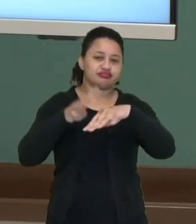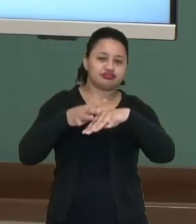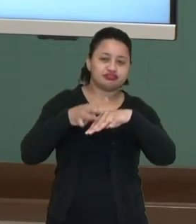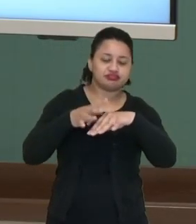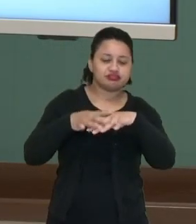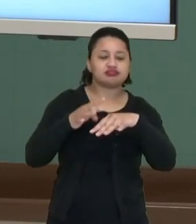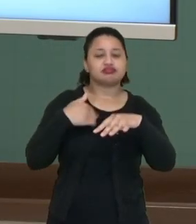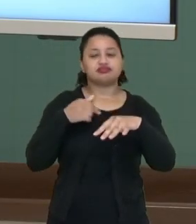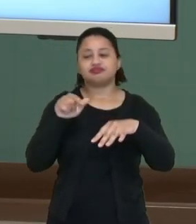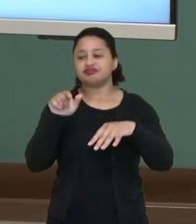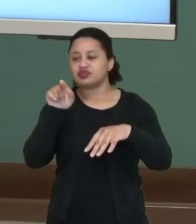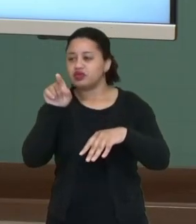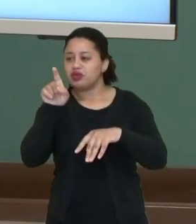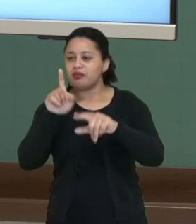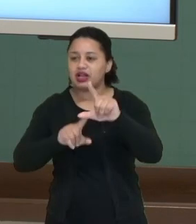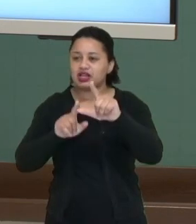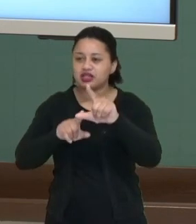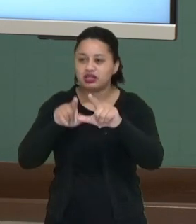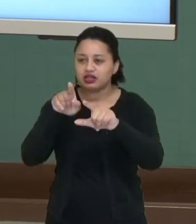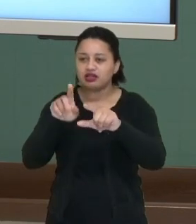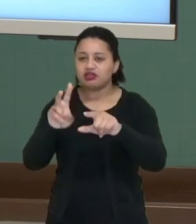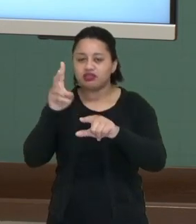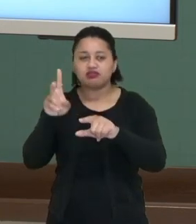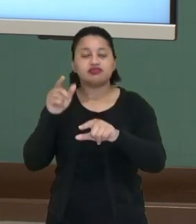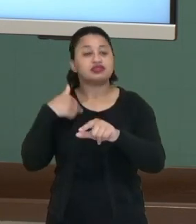isola uma variável.